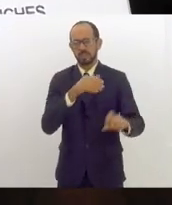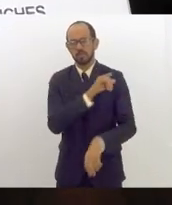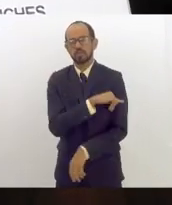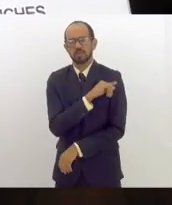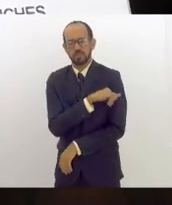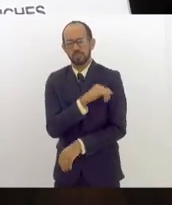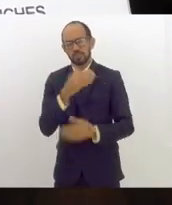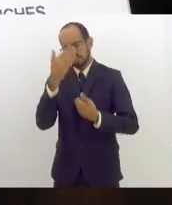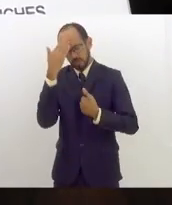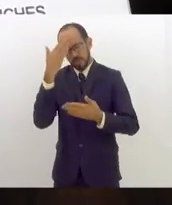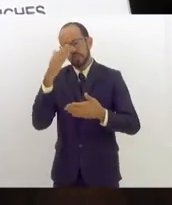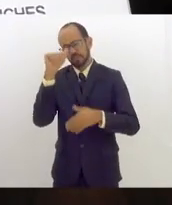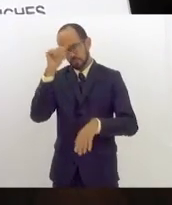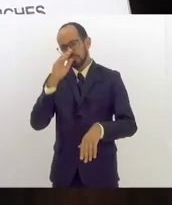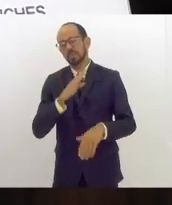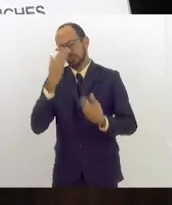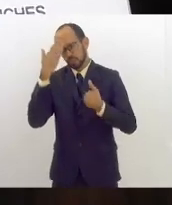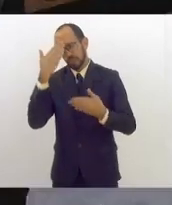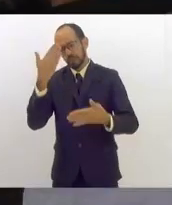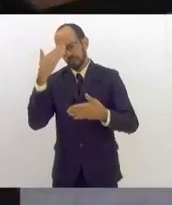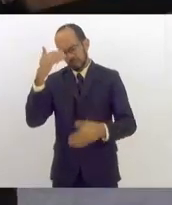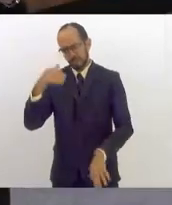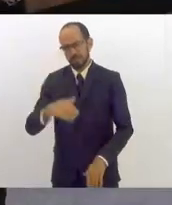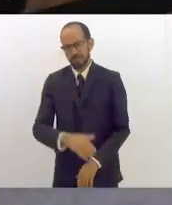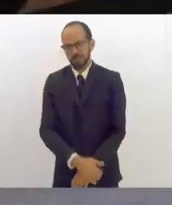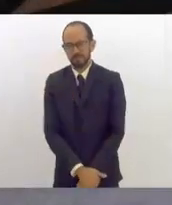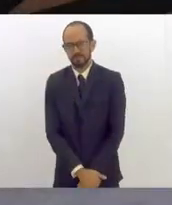agradece o Brasil agradece Muito obrigado